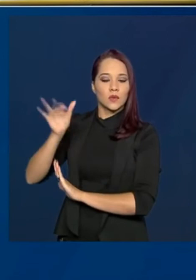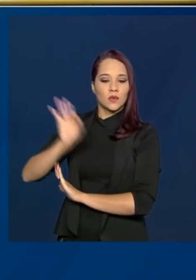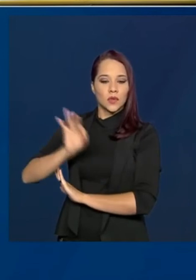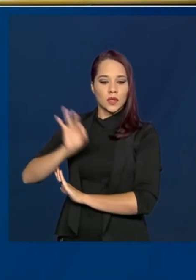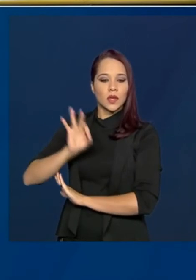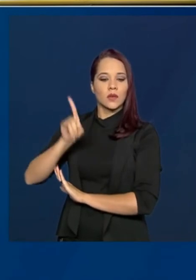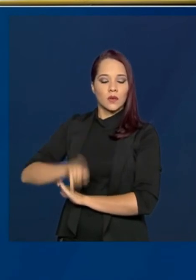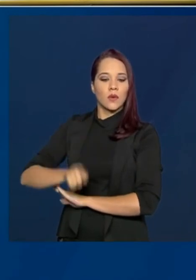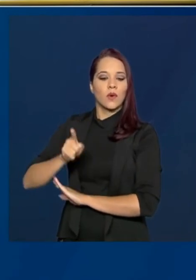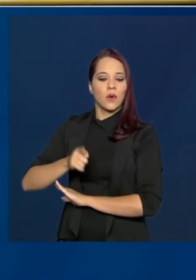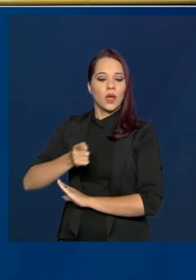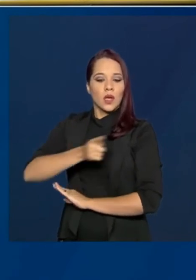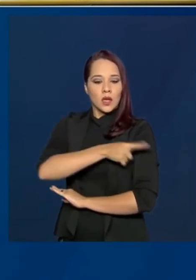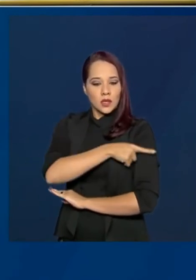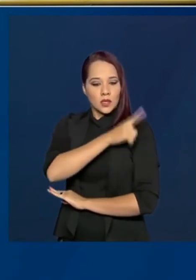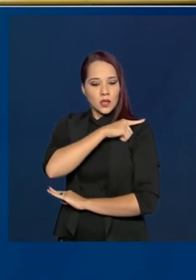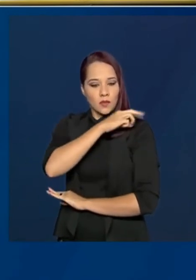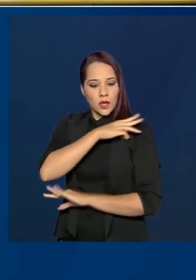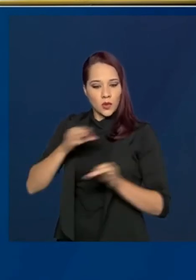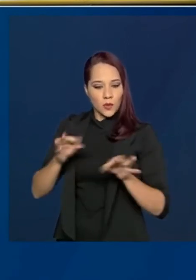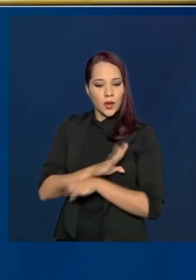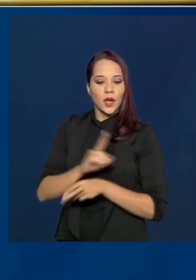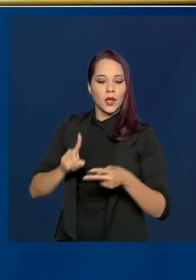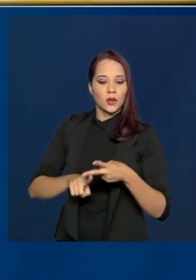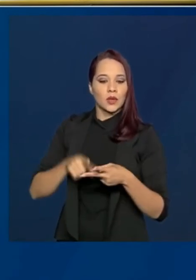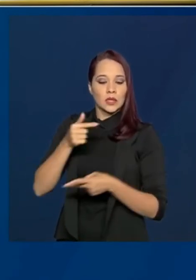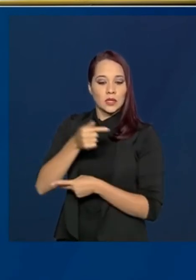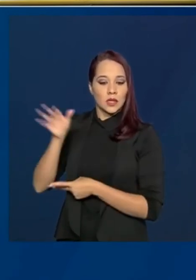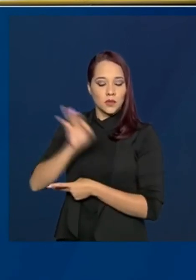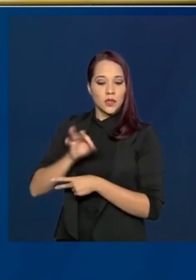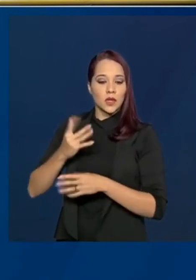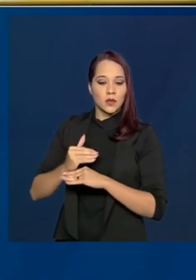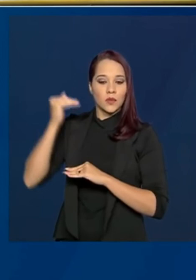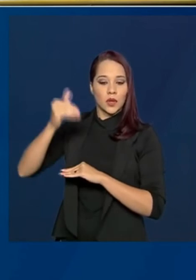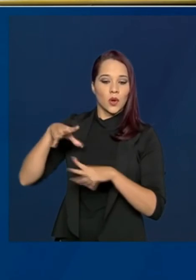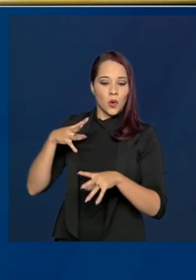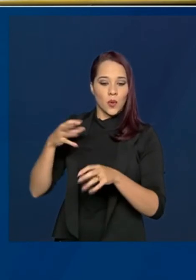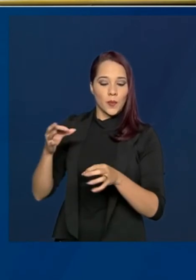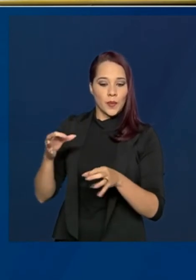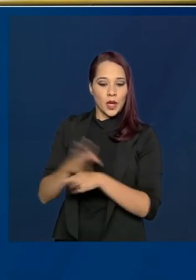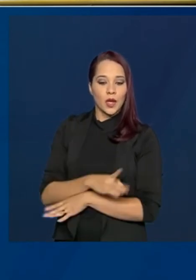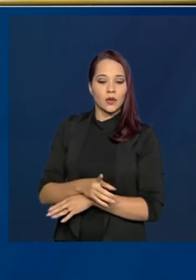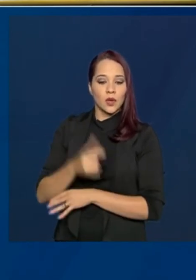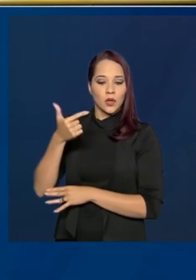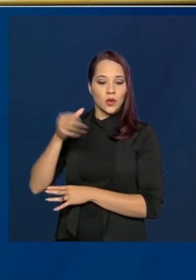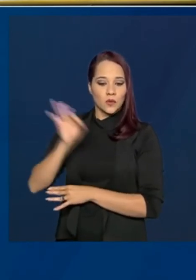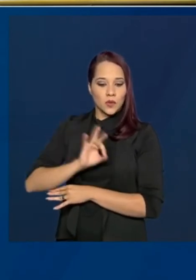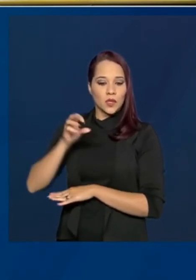com ensino médio completo, 77% cursaram ensino superior completo, 2%